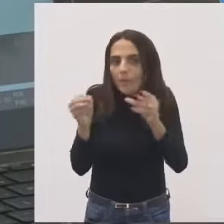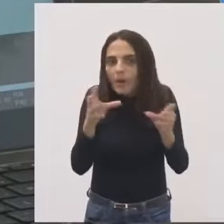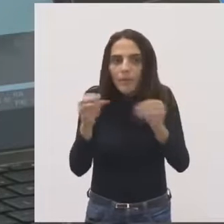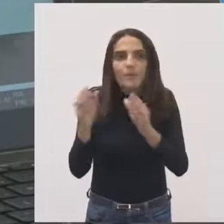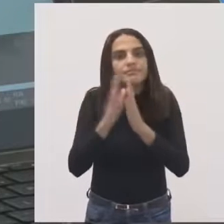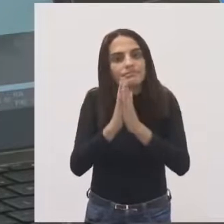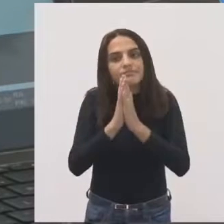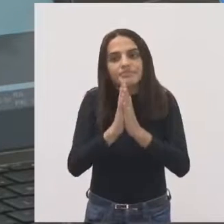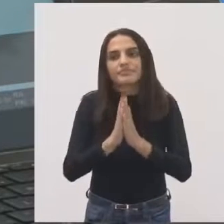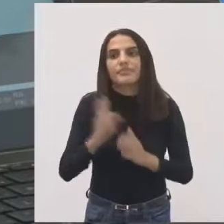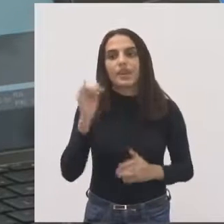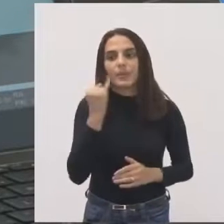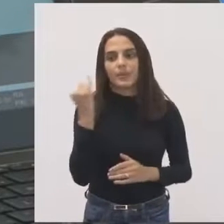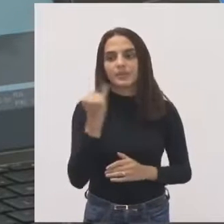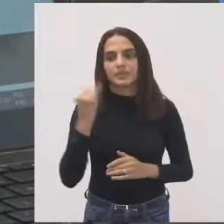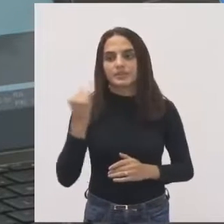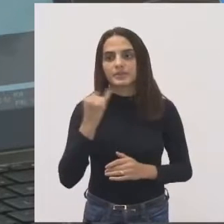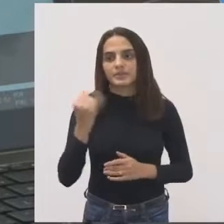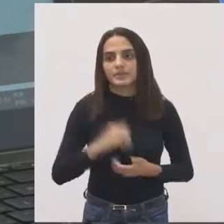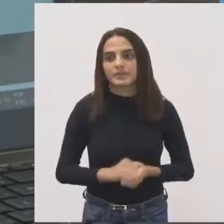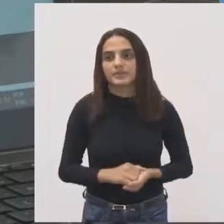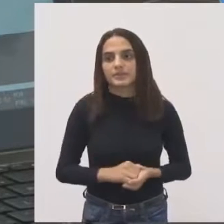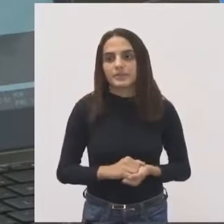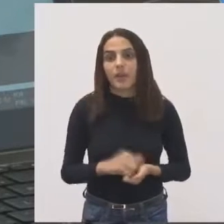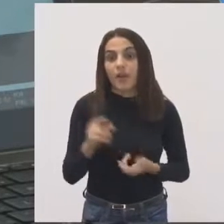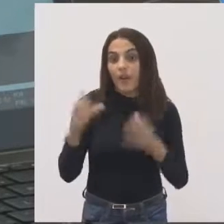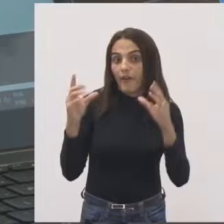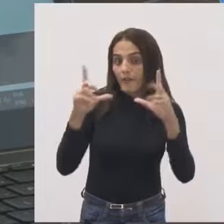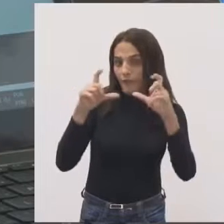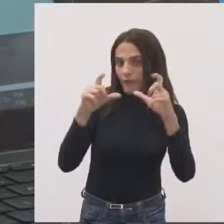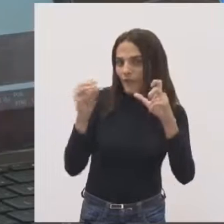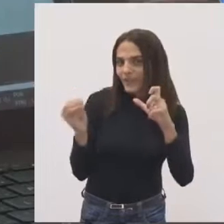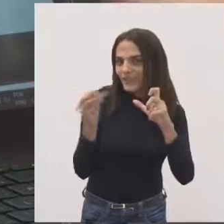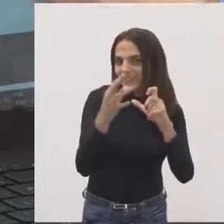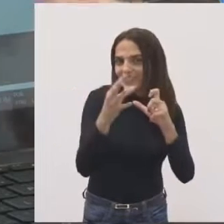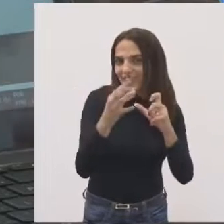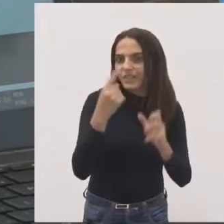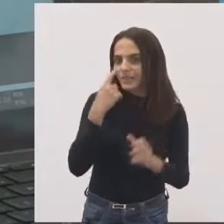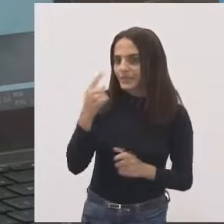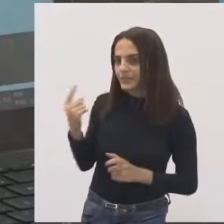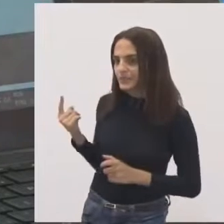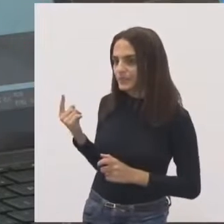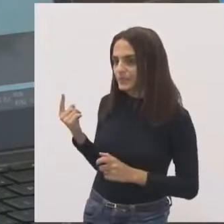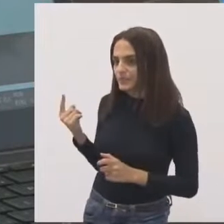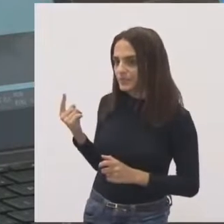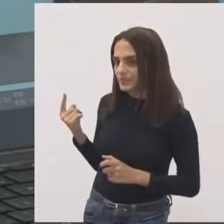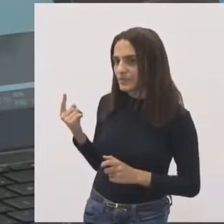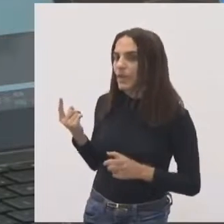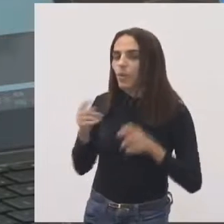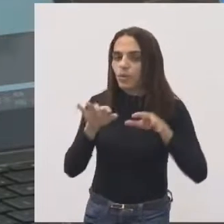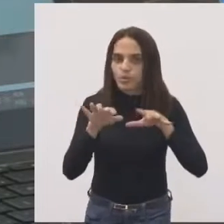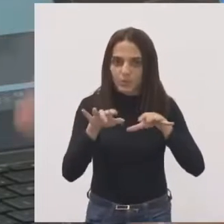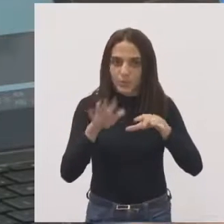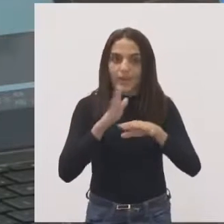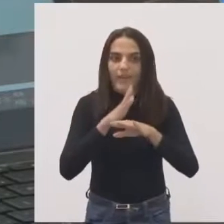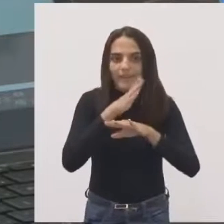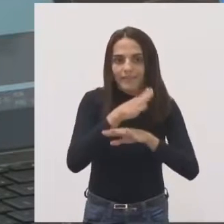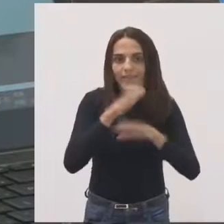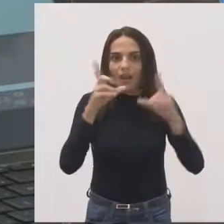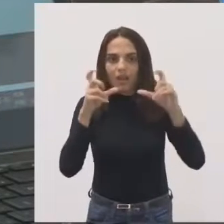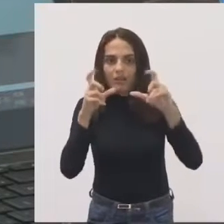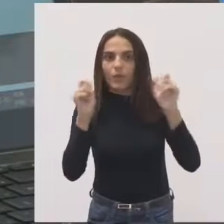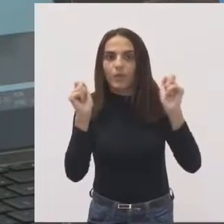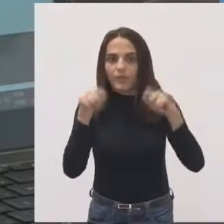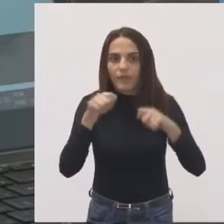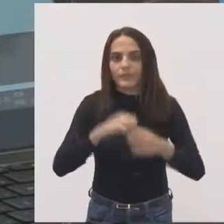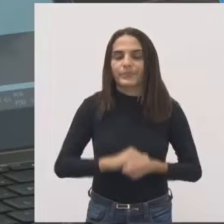aqui, já deu a mensagem aqui, ó. Seu Fotos foi atualizado, tá bom? Então, agora esse notebook já consegue acessar o Fotos. Então, se você tá aí do outro